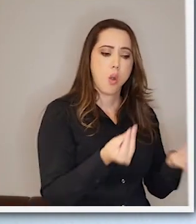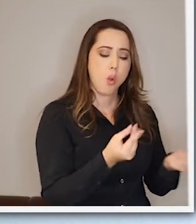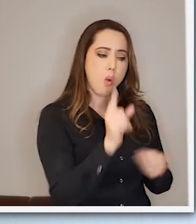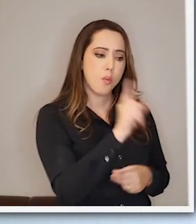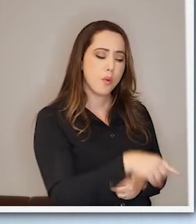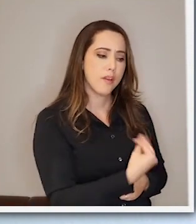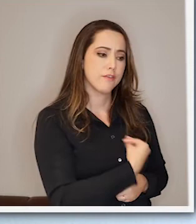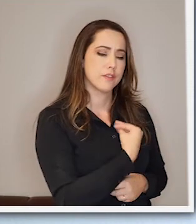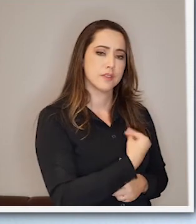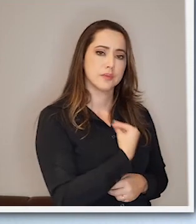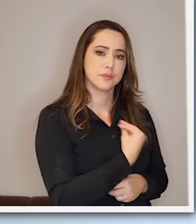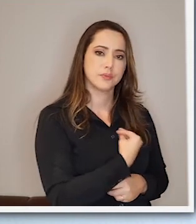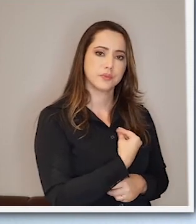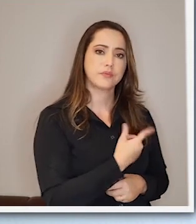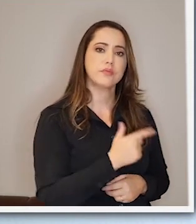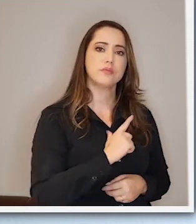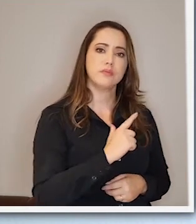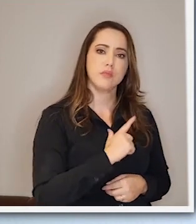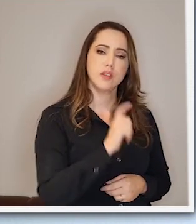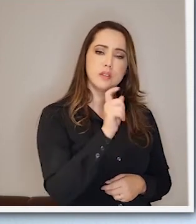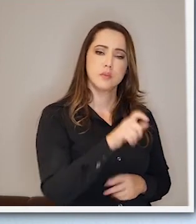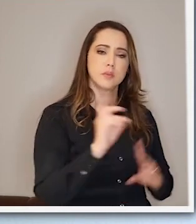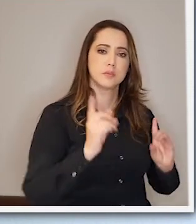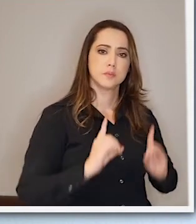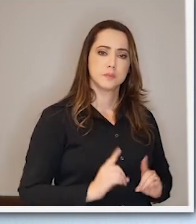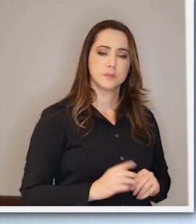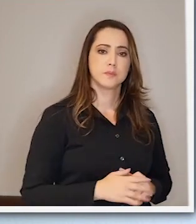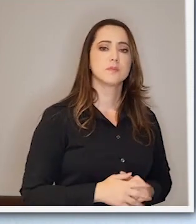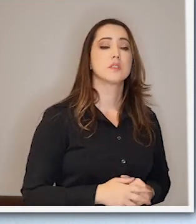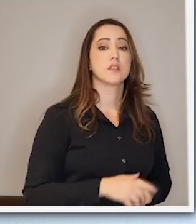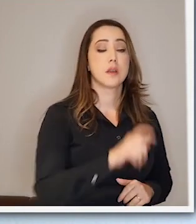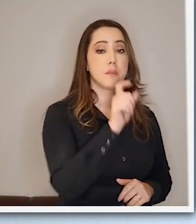teve experiência na vida de saber como